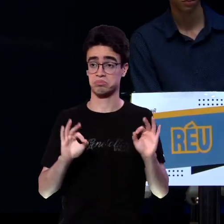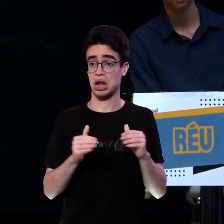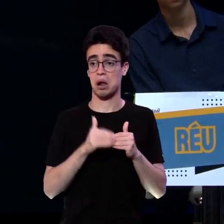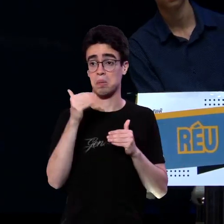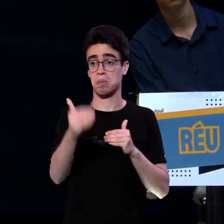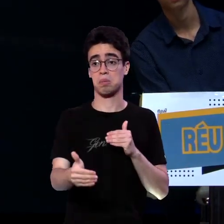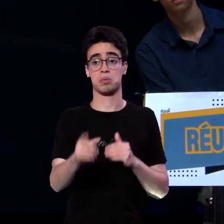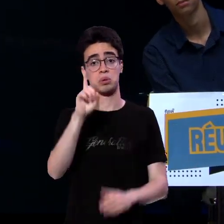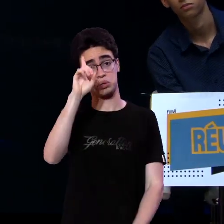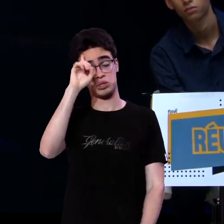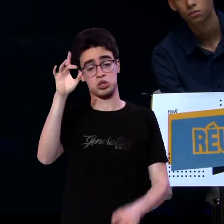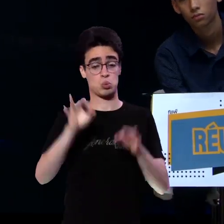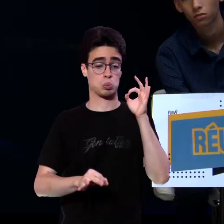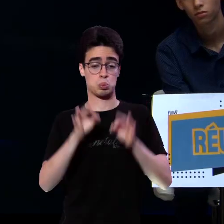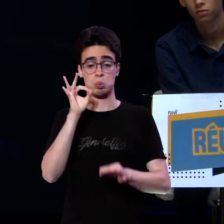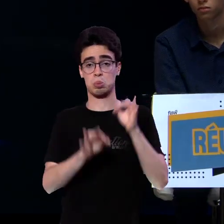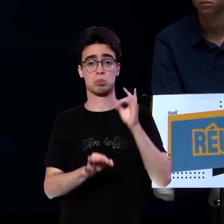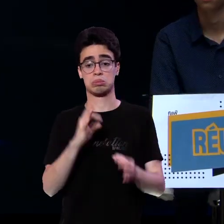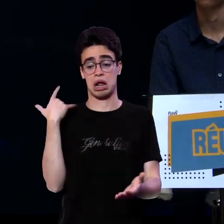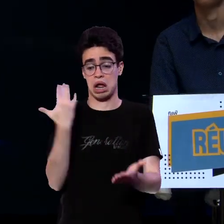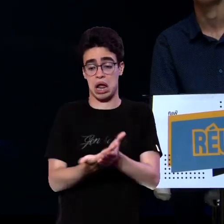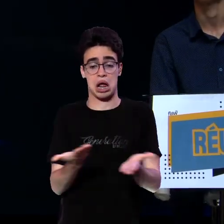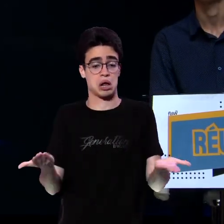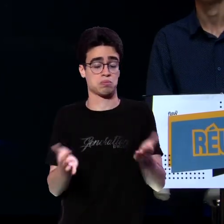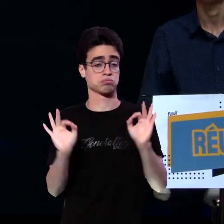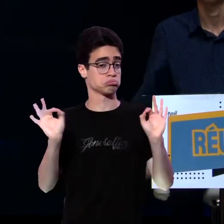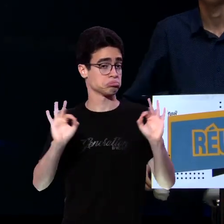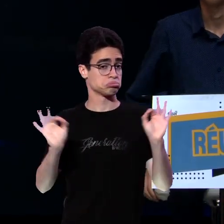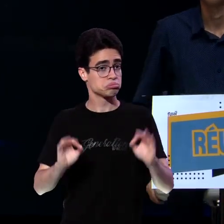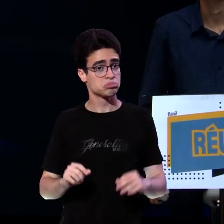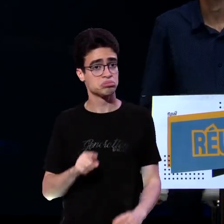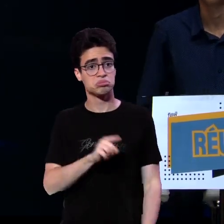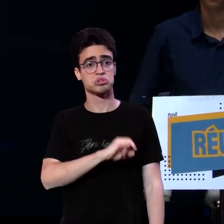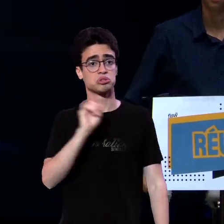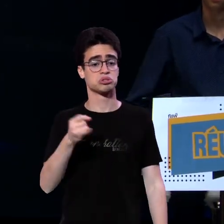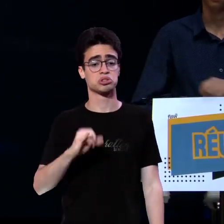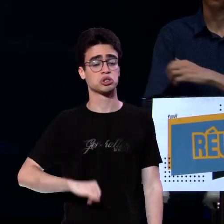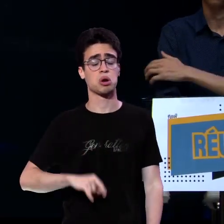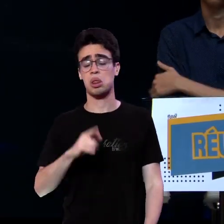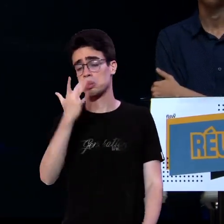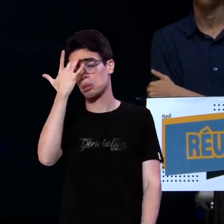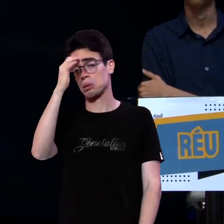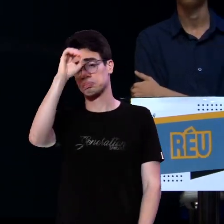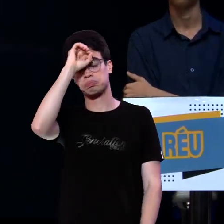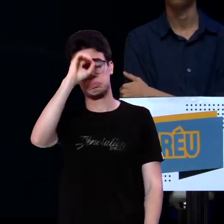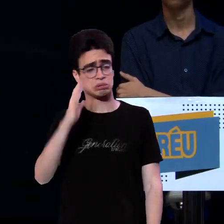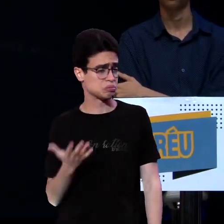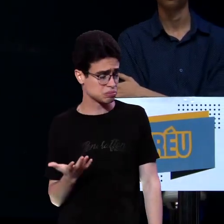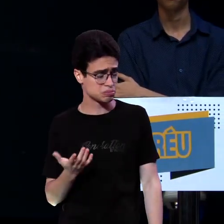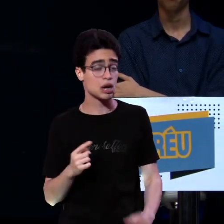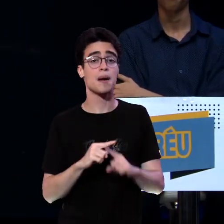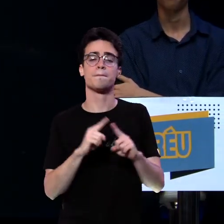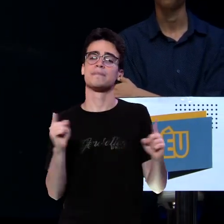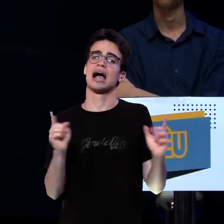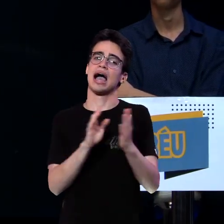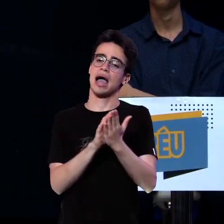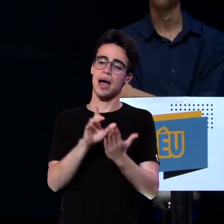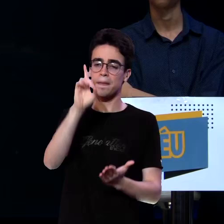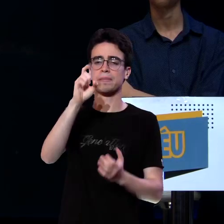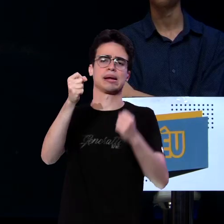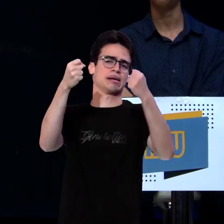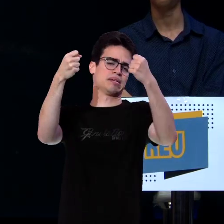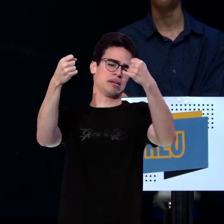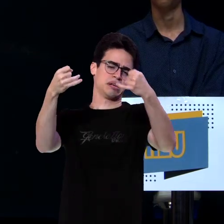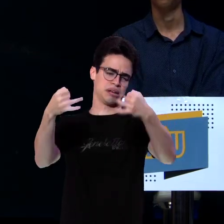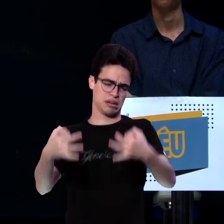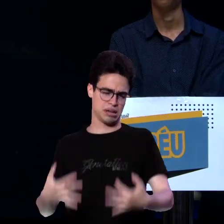passado, o dia do juízo ainda não chegou até hoje, ele não sabia o que estava acontecendo lá. Mas a Bíblia descreve por meio de